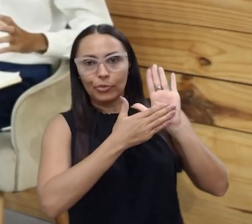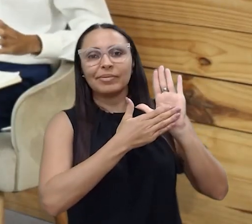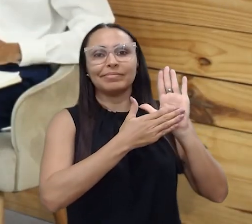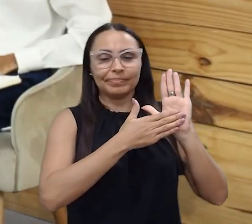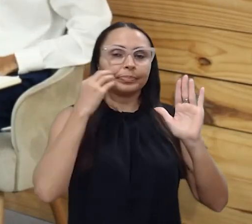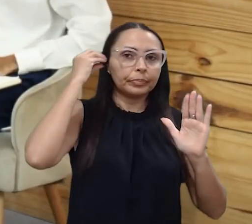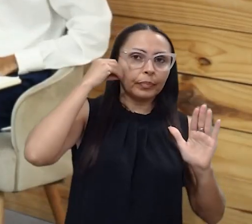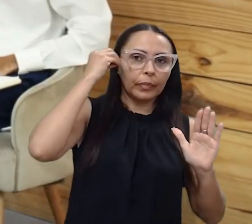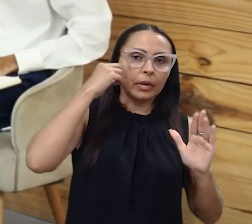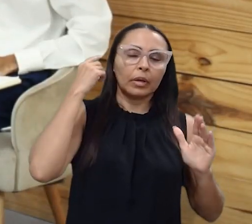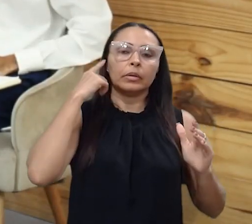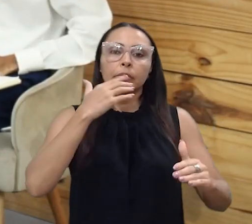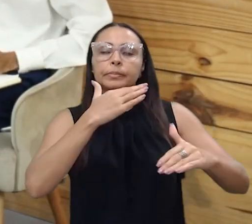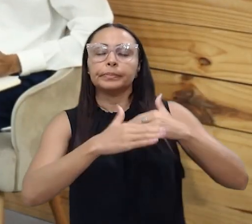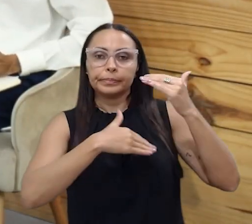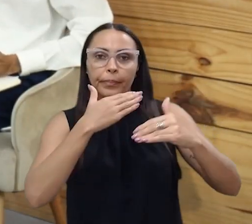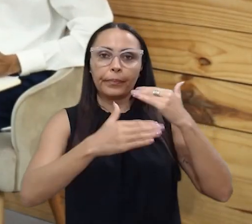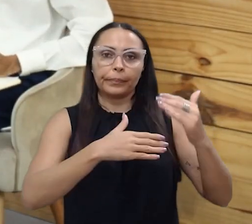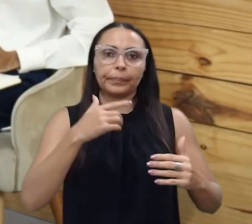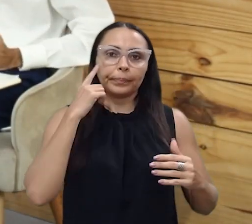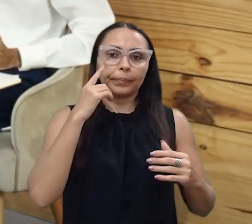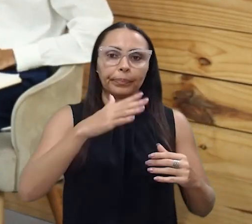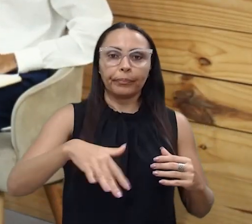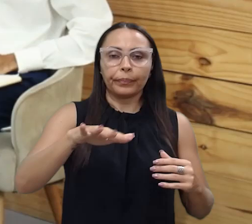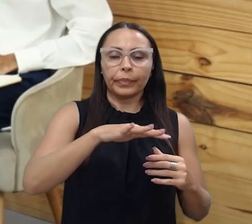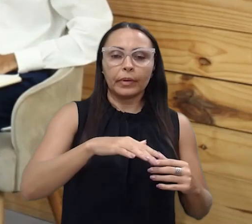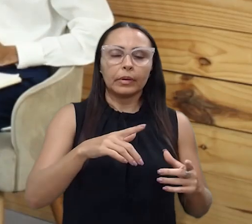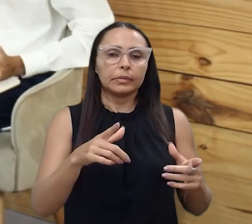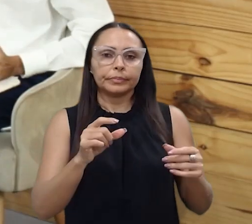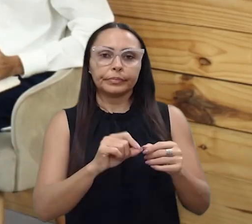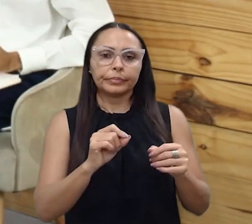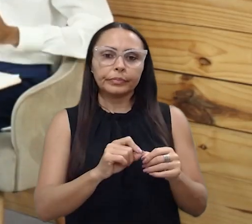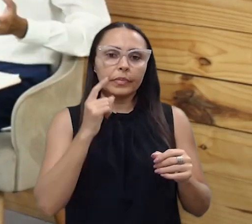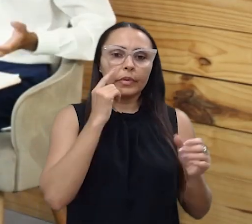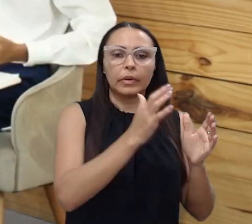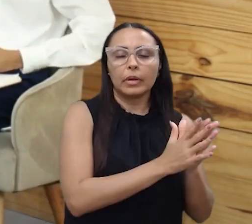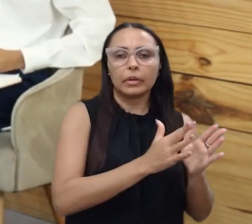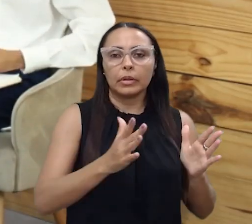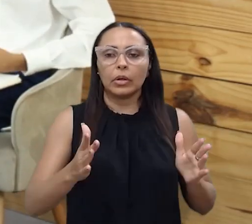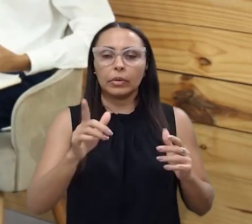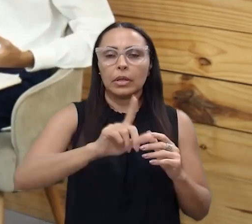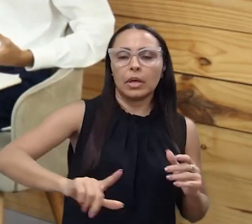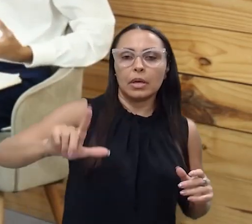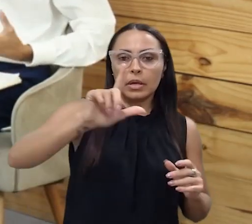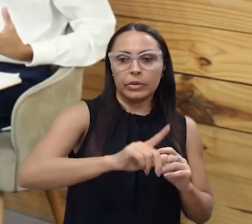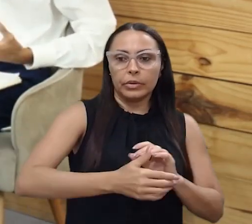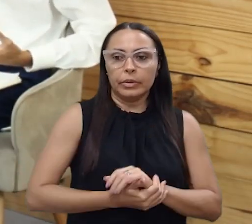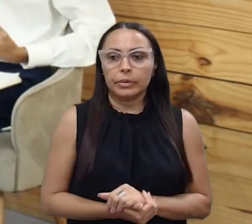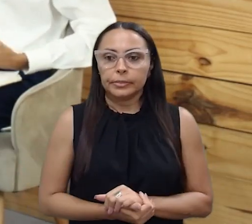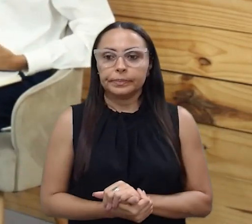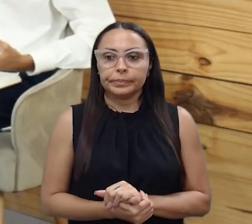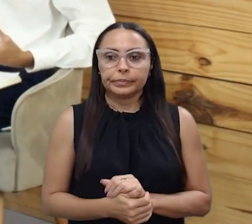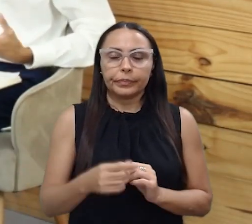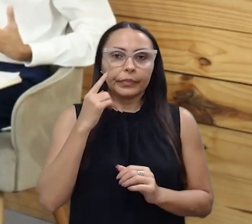experimentais. Nesse processo, né, o gráfico amador produziu grandes obras para grandes literatos, como